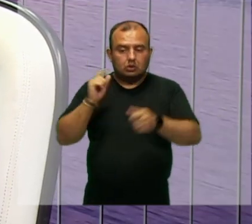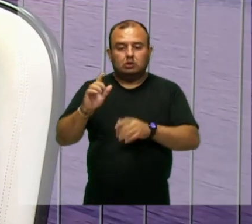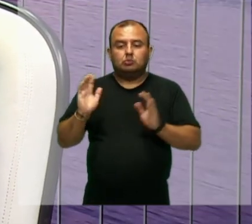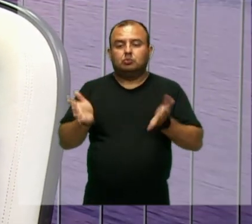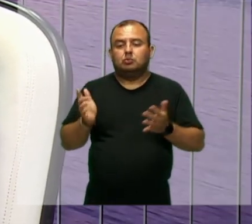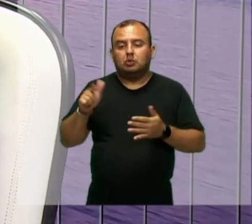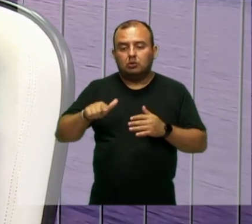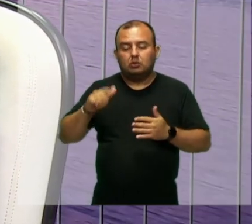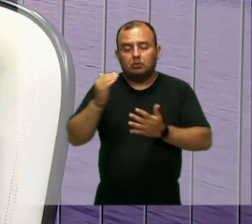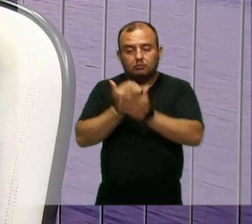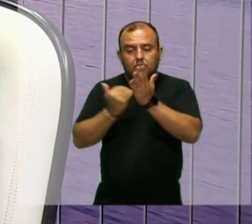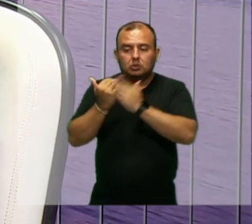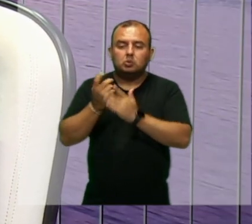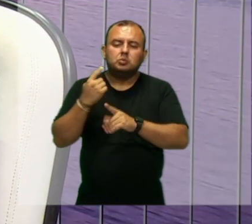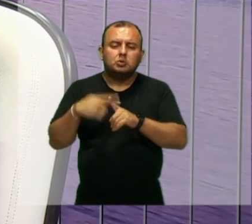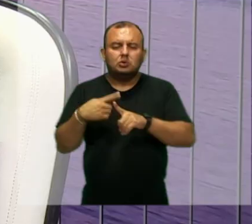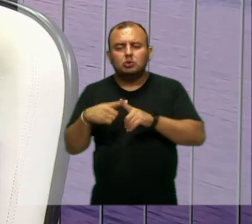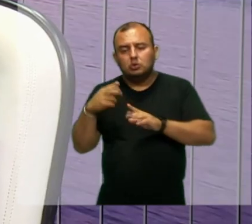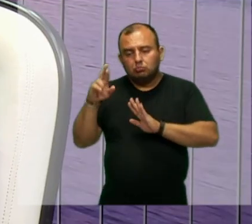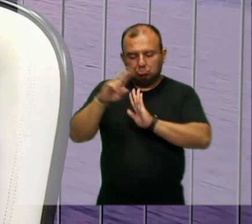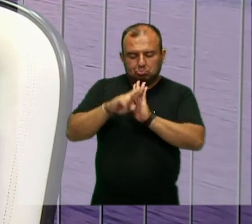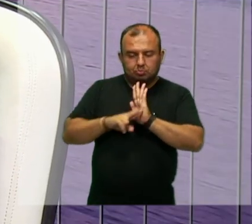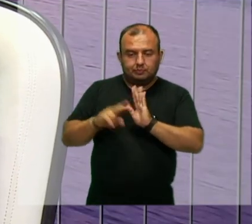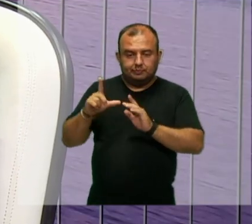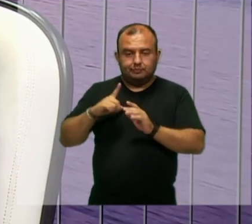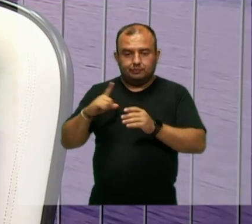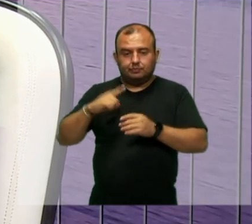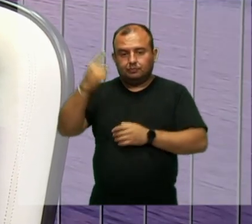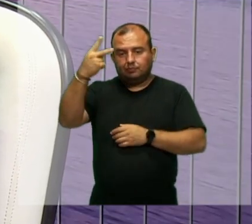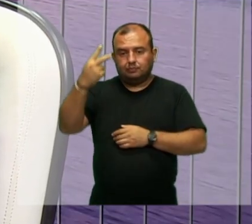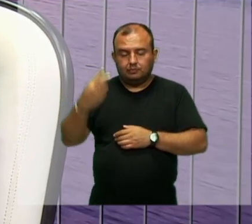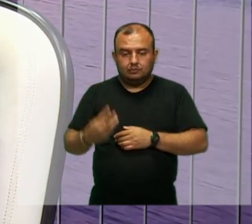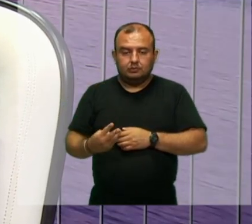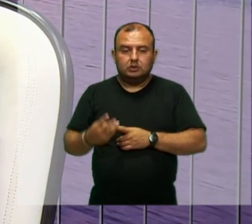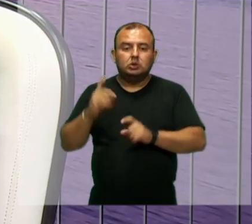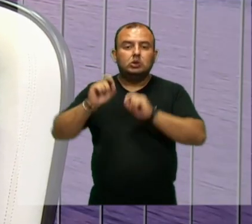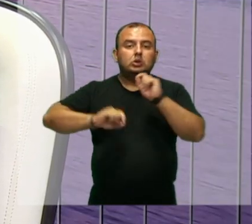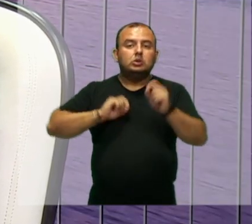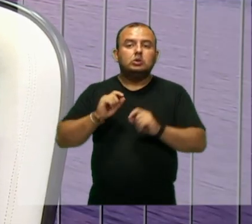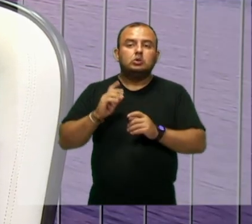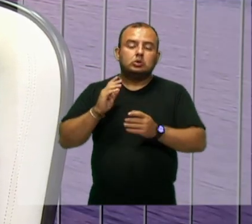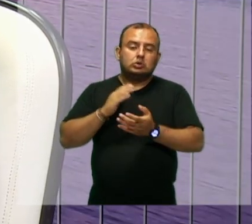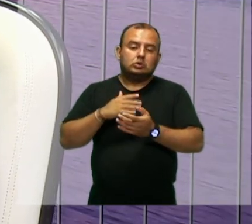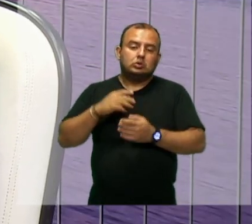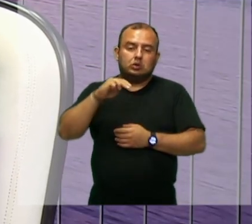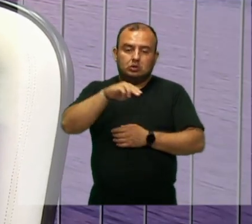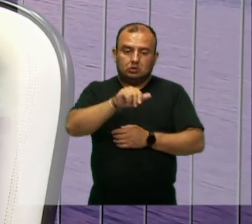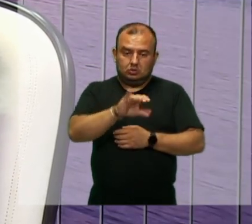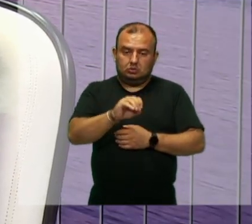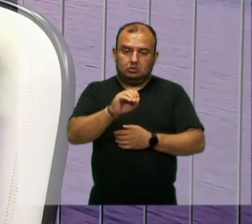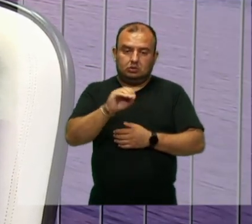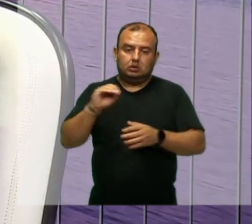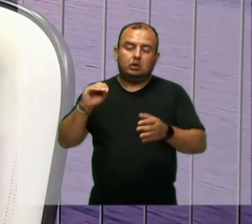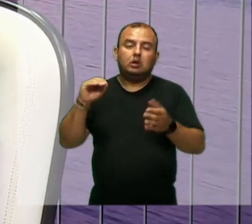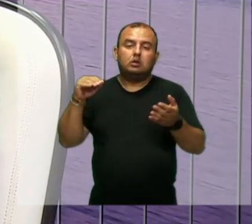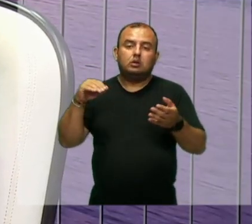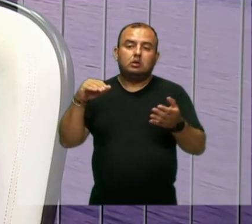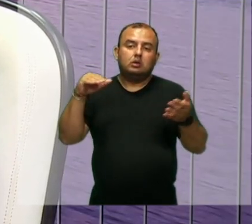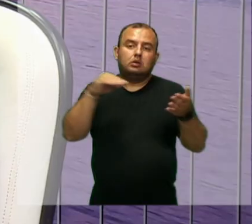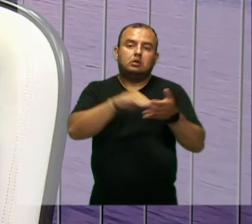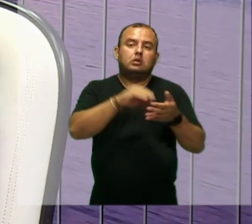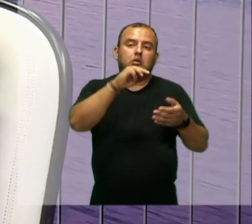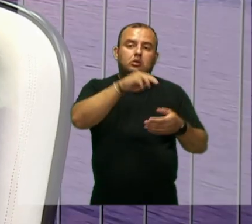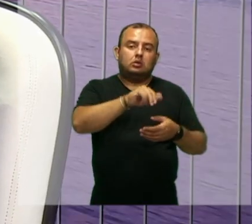mais, porém eles trouxeram um ranking. Então o que quer dizer? A partir de maio desse ano até maio